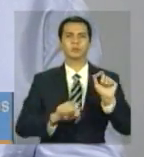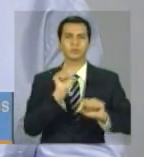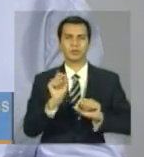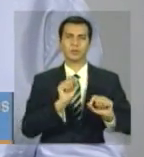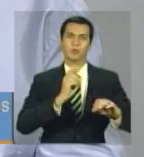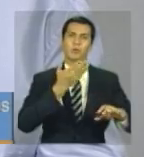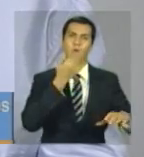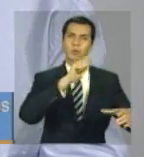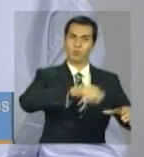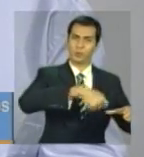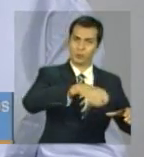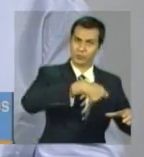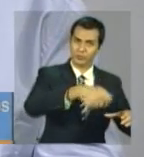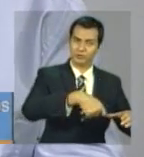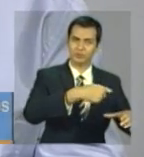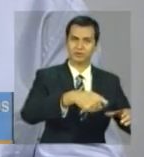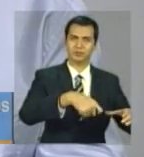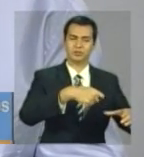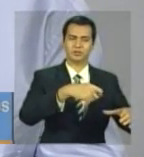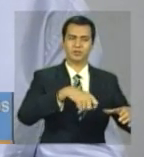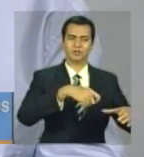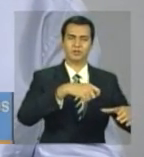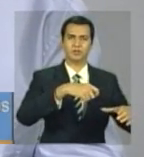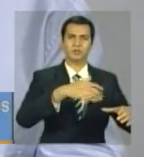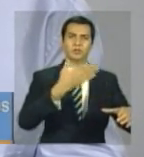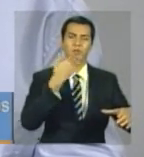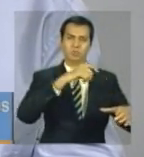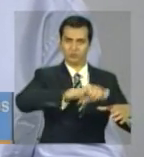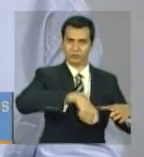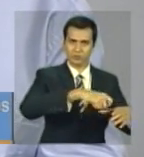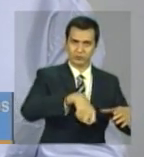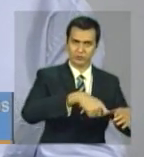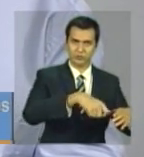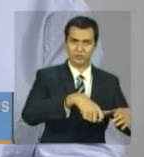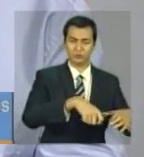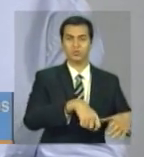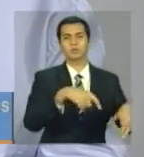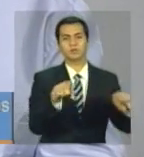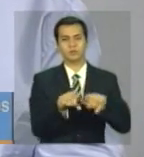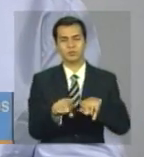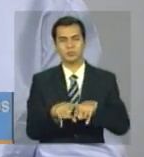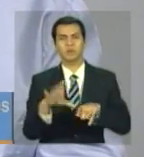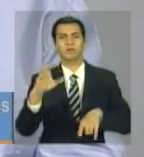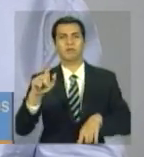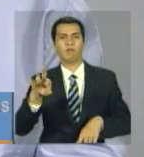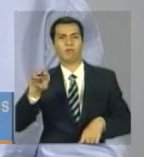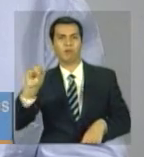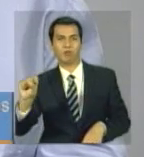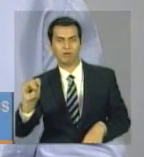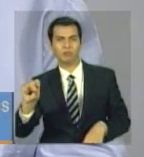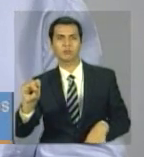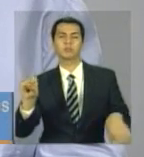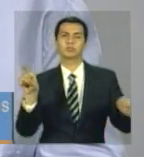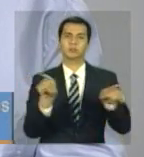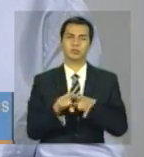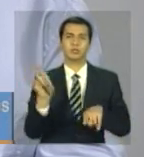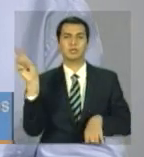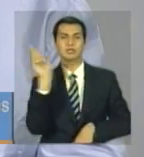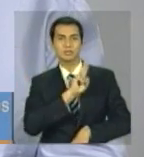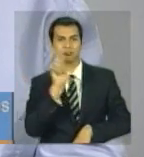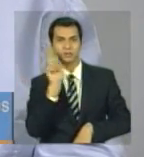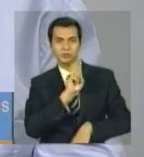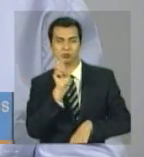cozinhas comunitárias nas praças, no centro dos CRAS, né, no território dos CRAS, o restaurante também